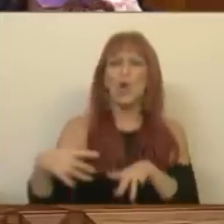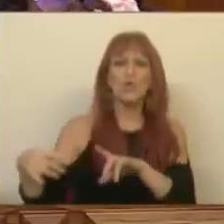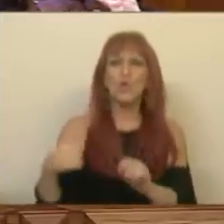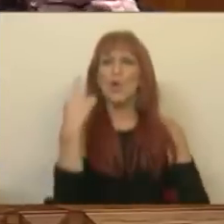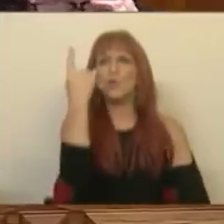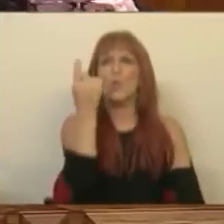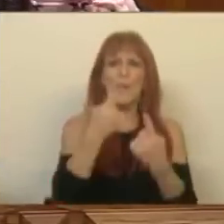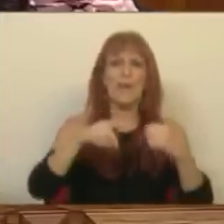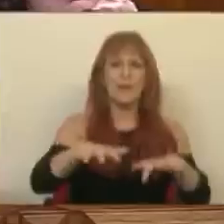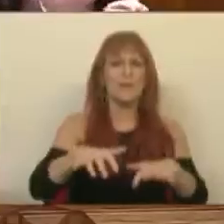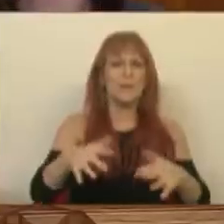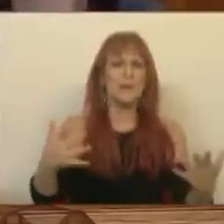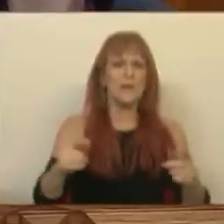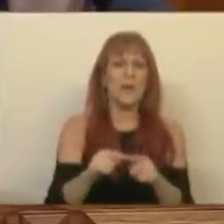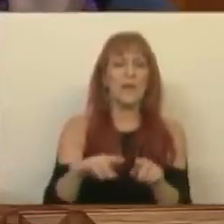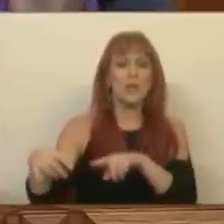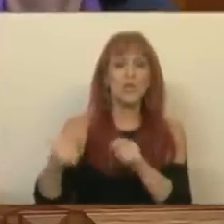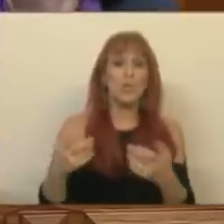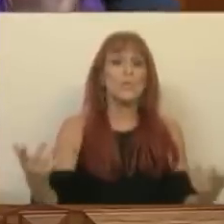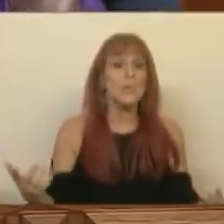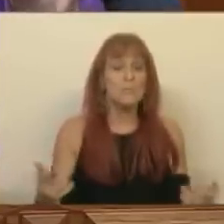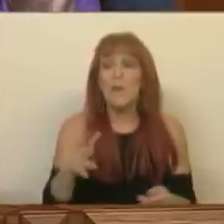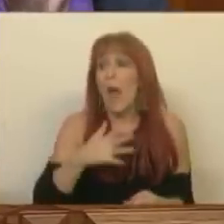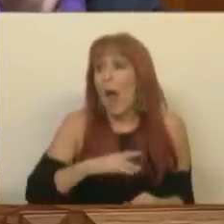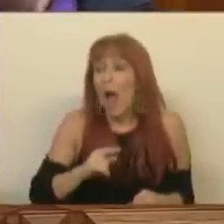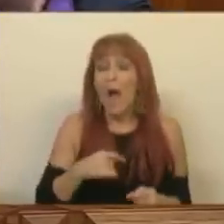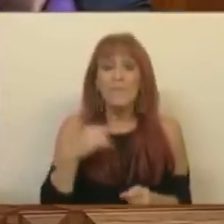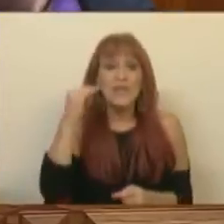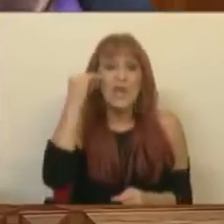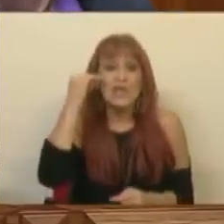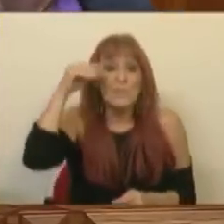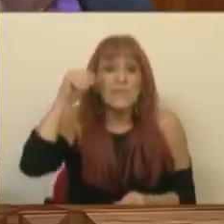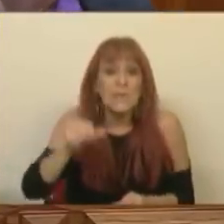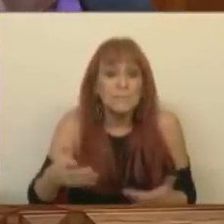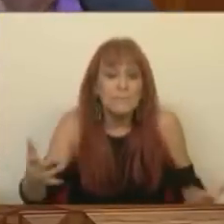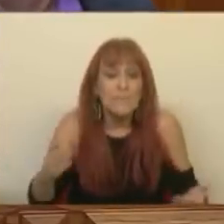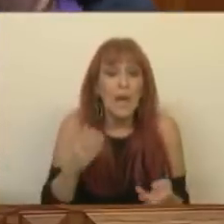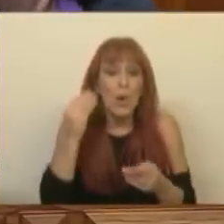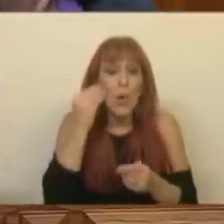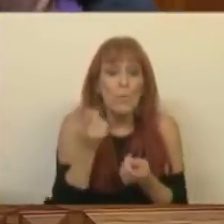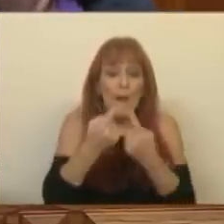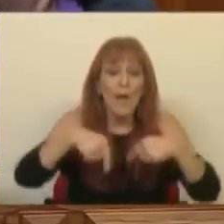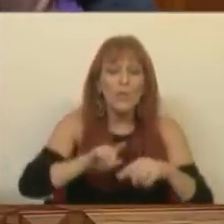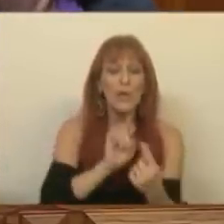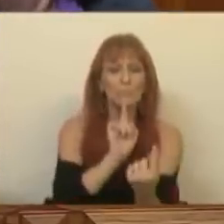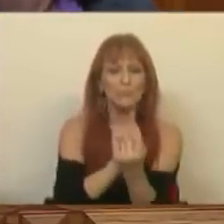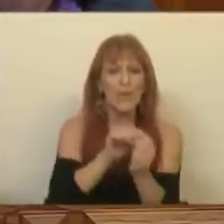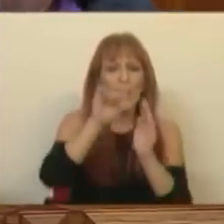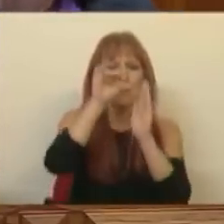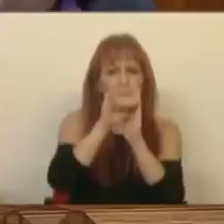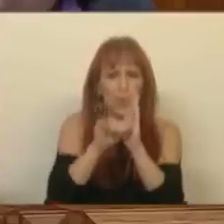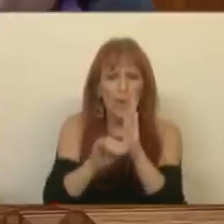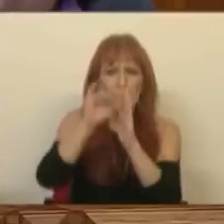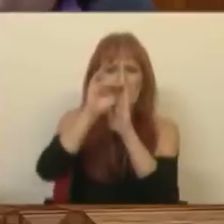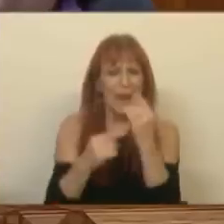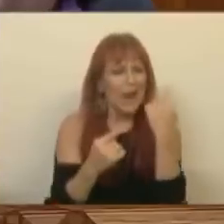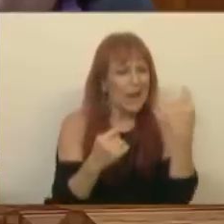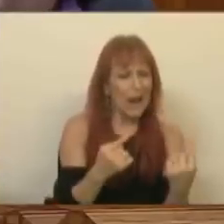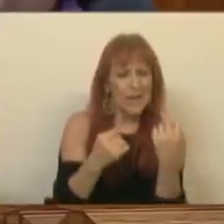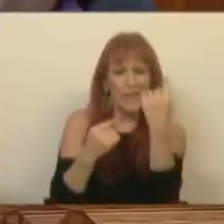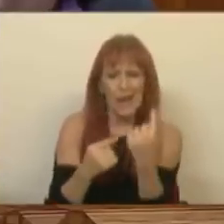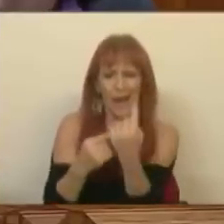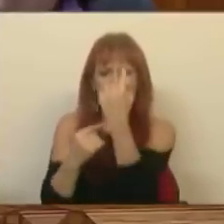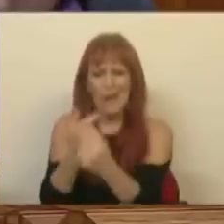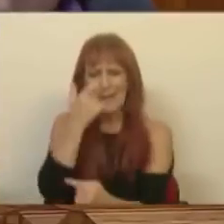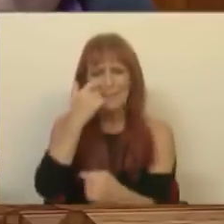discussão no plenário poderá haver uma discussão se quiser na especialidade através da audição programática de cada membro do